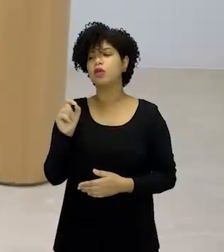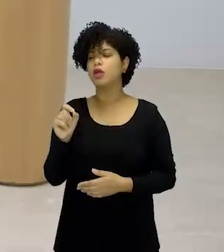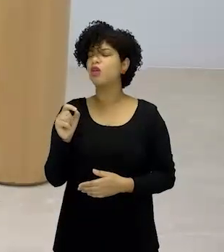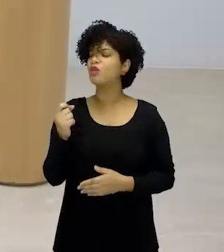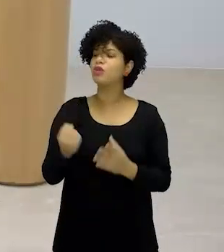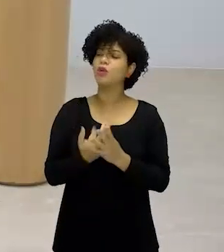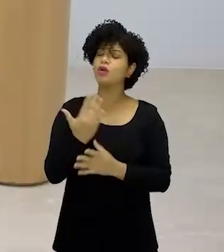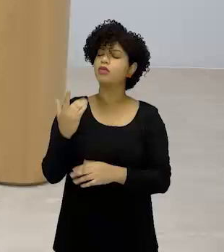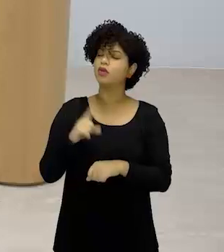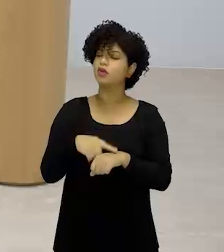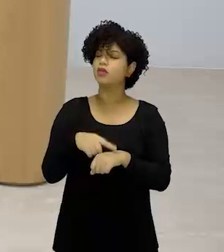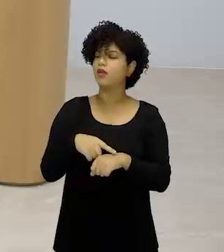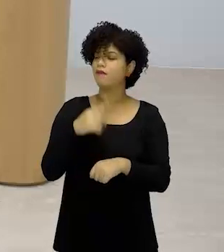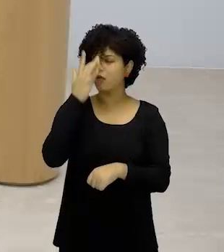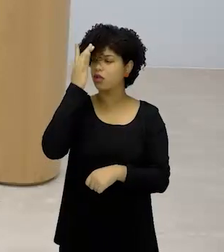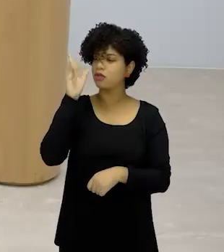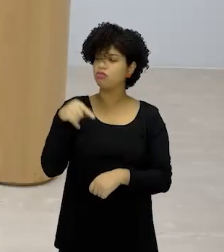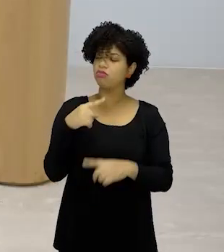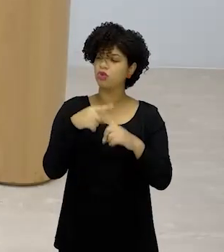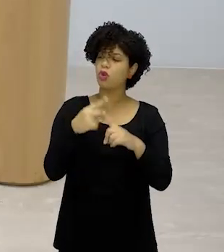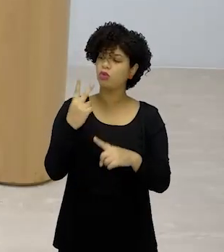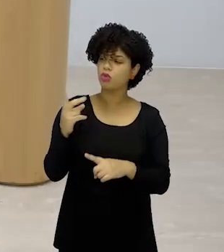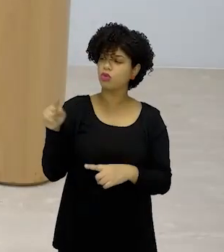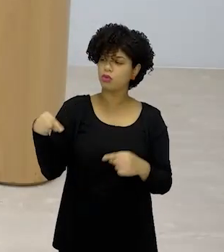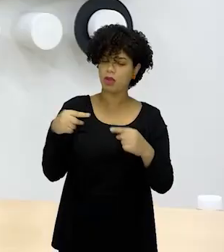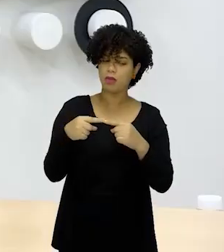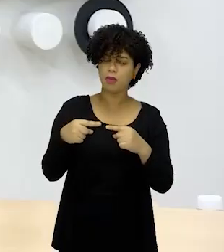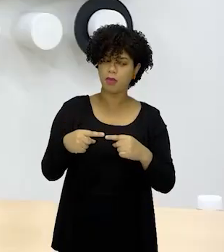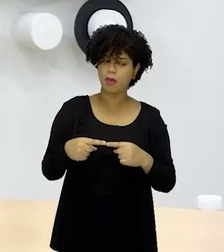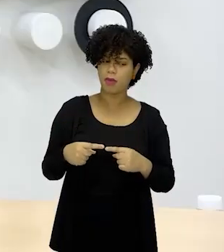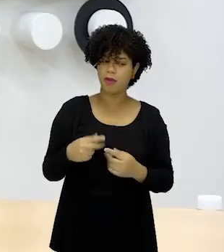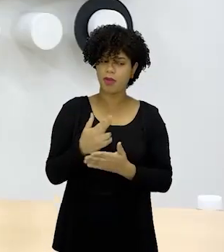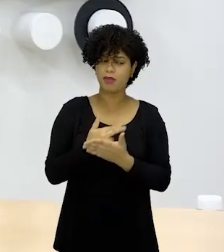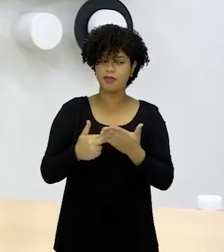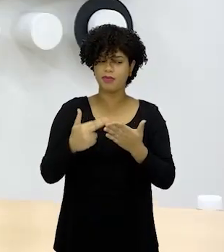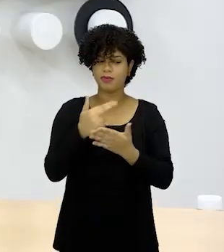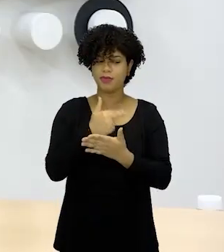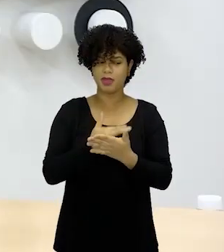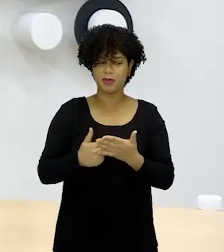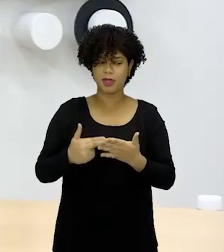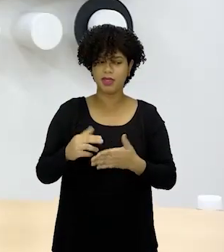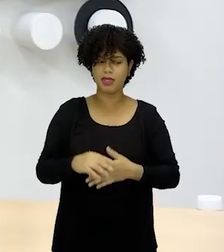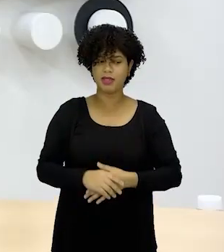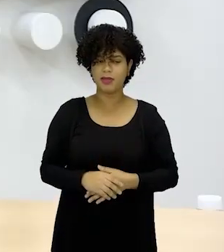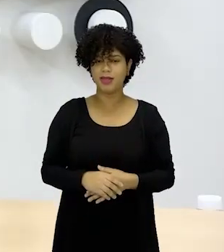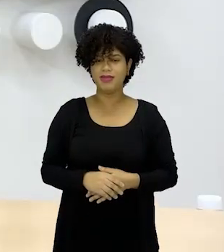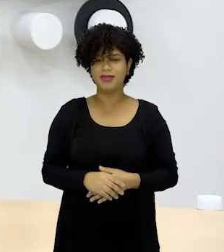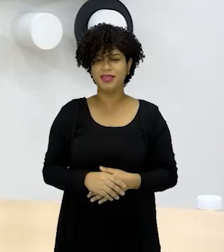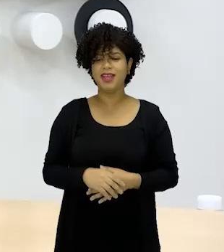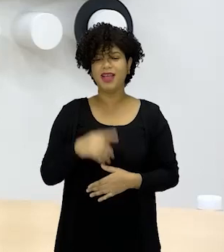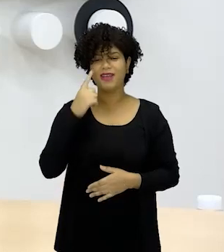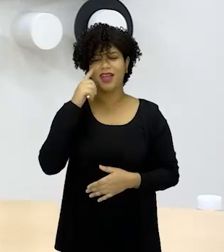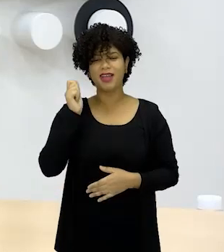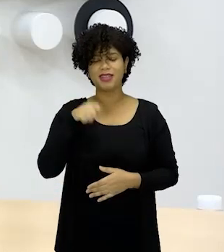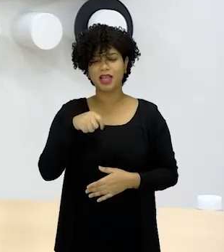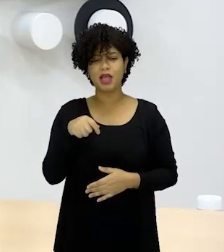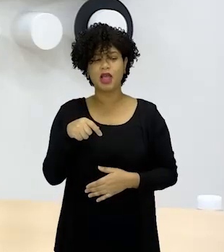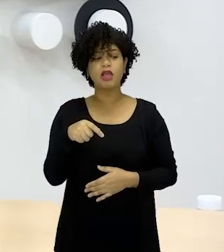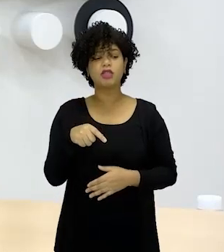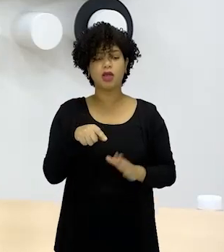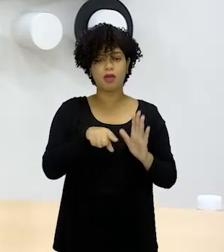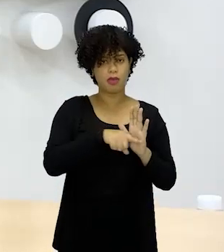por 2 e depois ligar no desenho, né? Exatamente, você tem que multiplicar por 2, toma cuidado com os sinais, lembra, põe